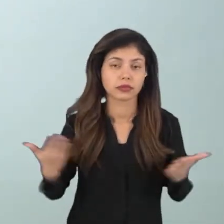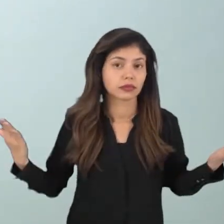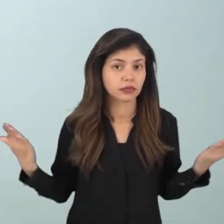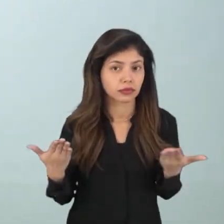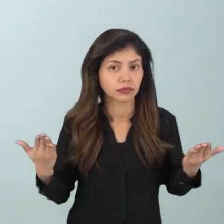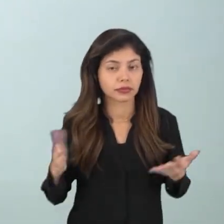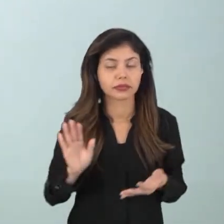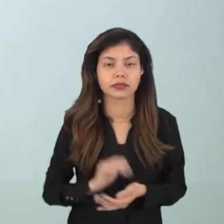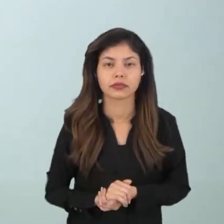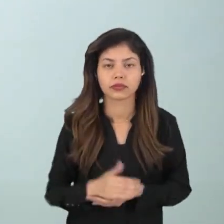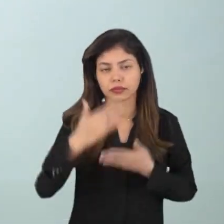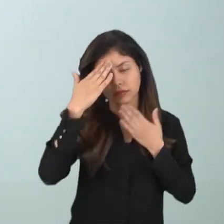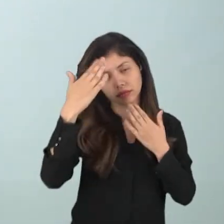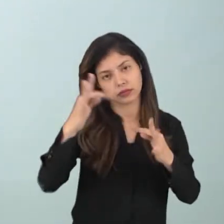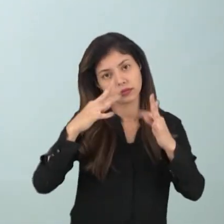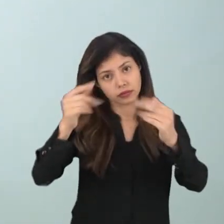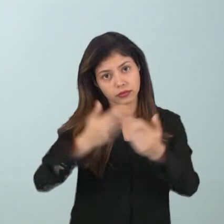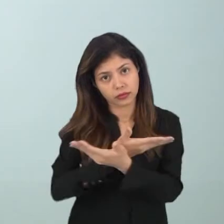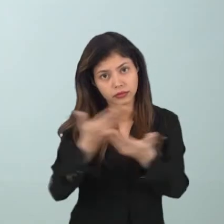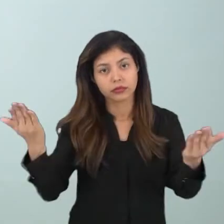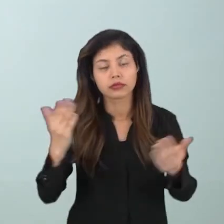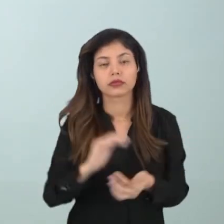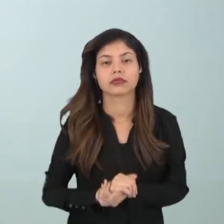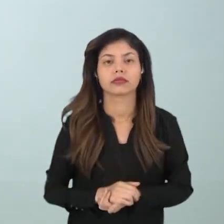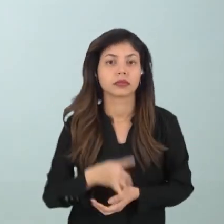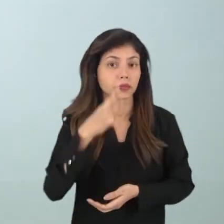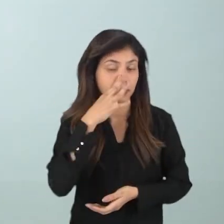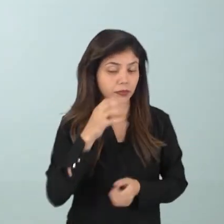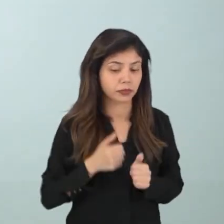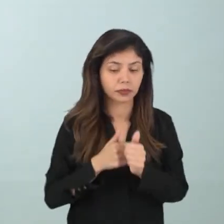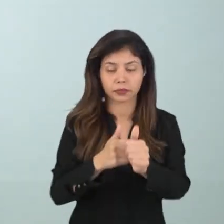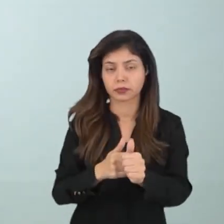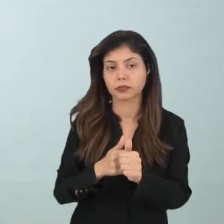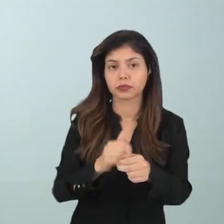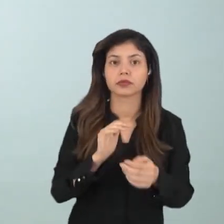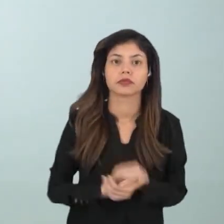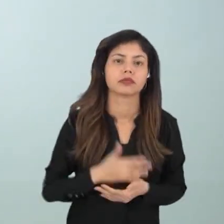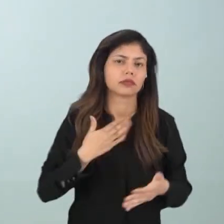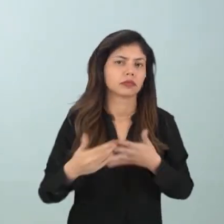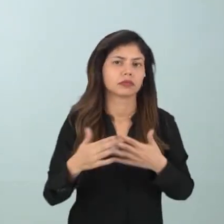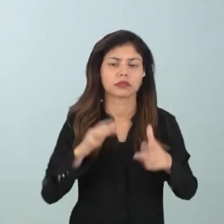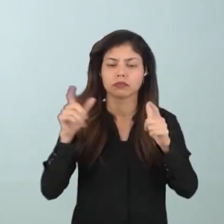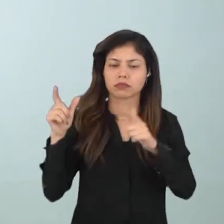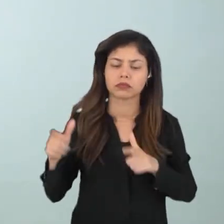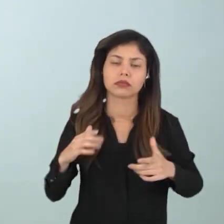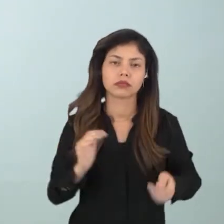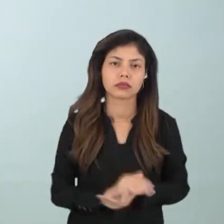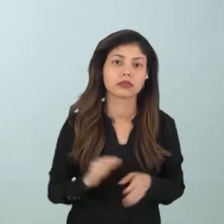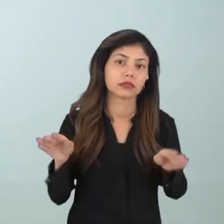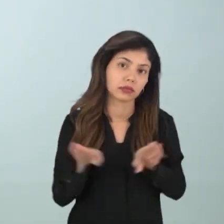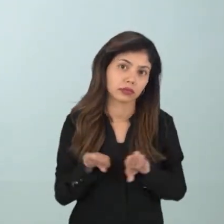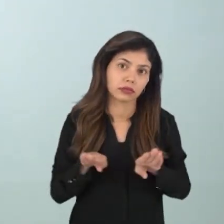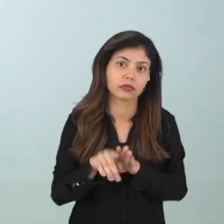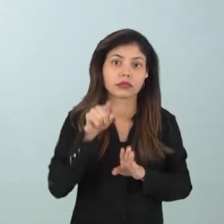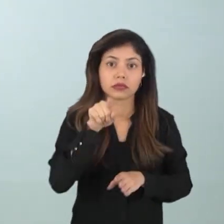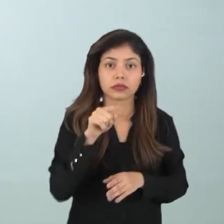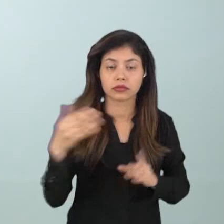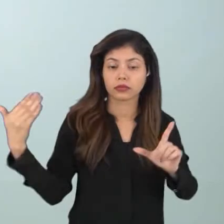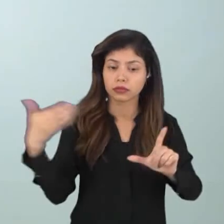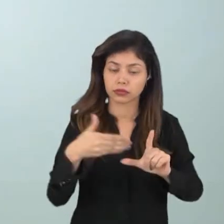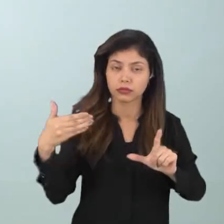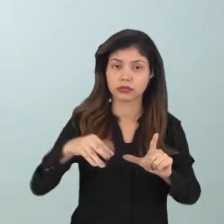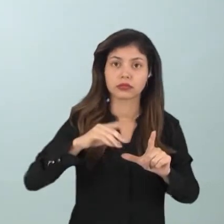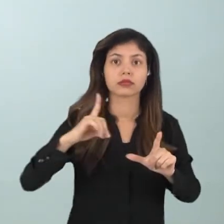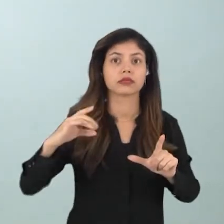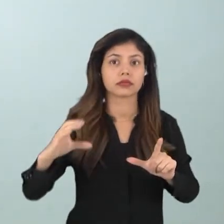por hoje. Agradeço a todos vocês que têm nos acompanhado em qualquer lugar. E também, se você quiser acessar